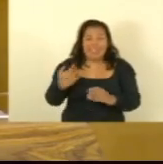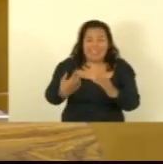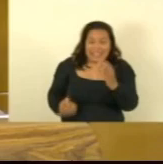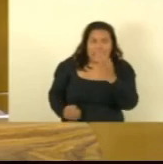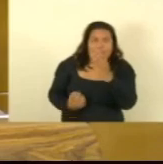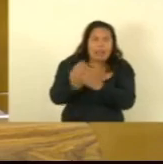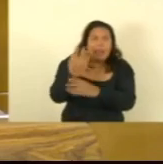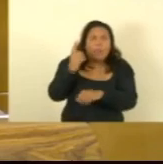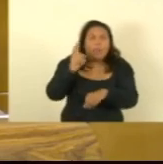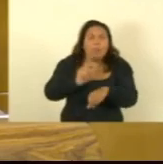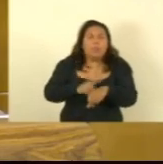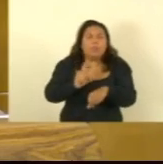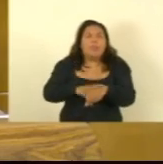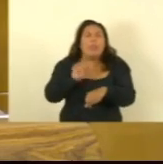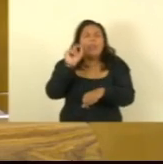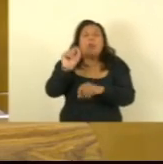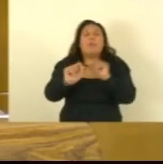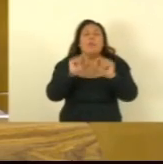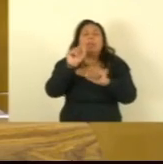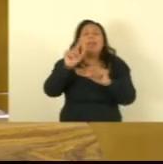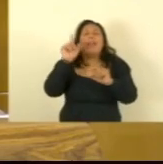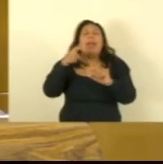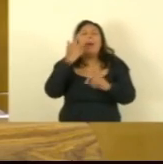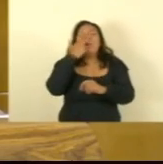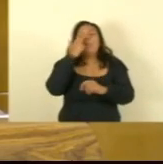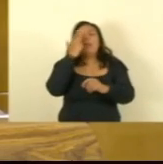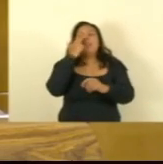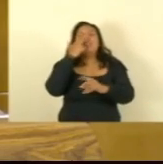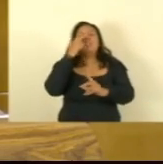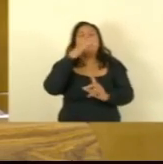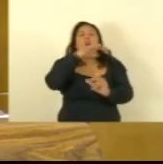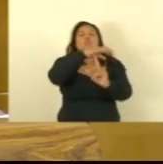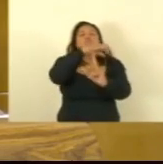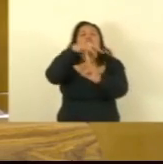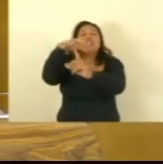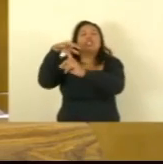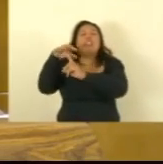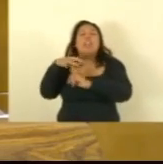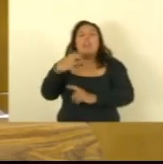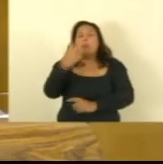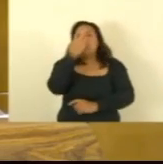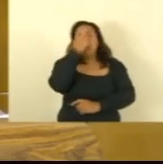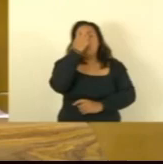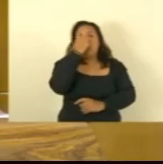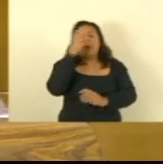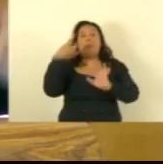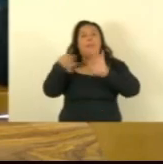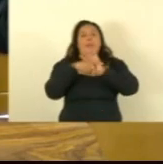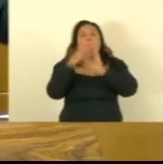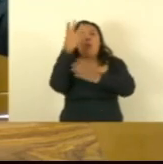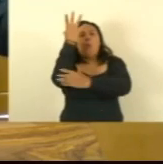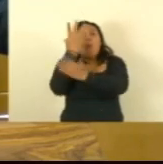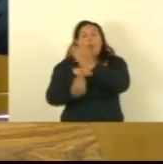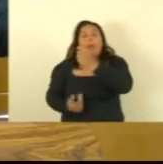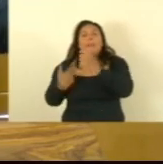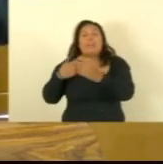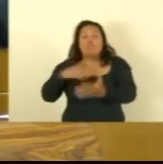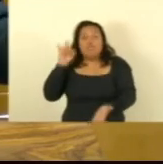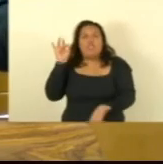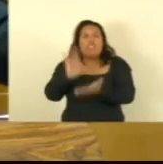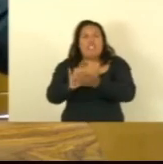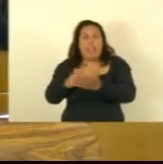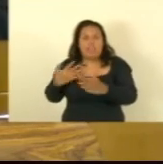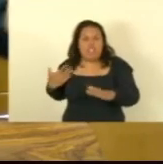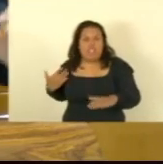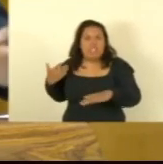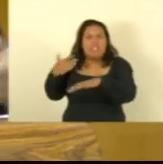na verdade, foi um grande circo de omissão para que alguns vândalos, é verdade, fossem lá sem nenhum